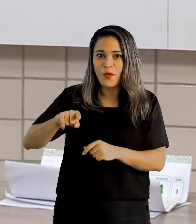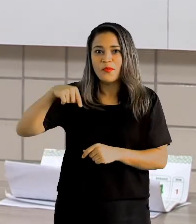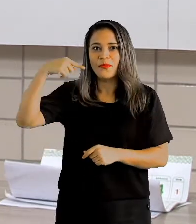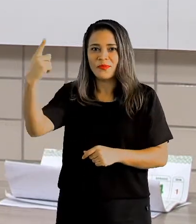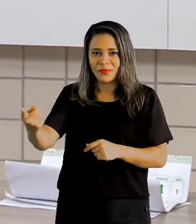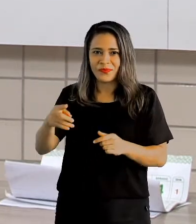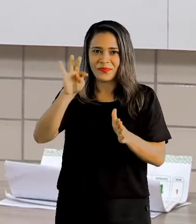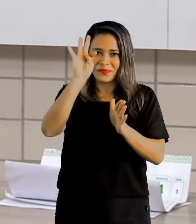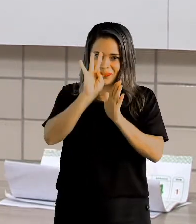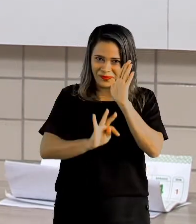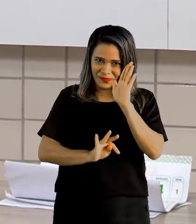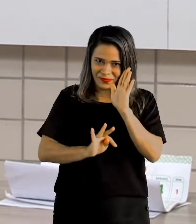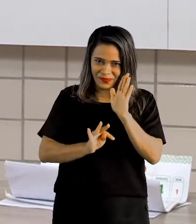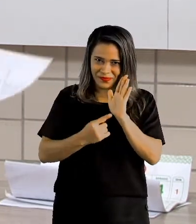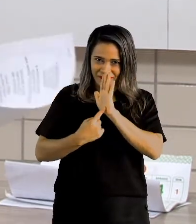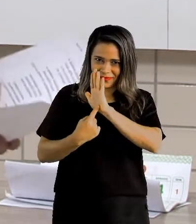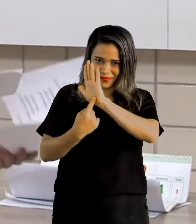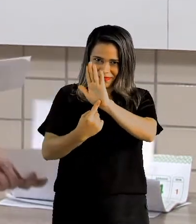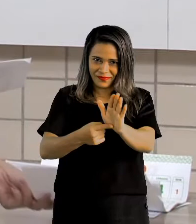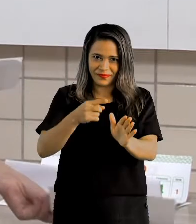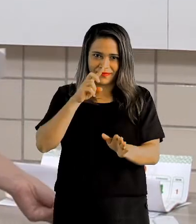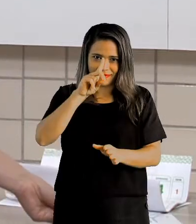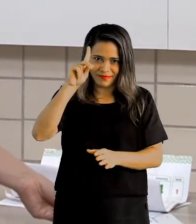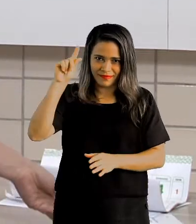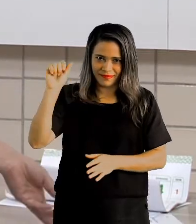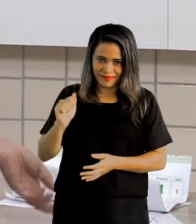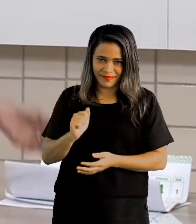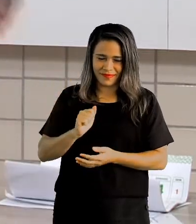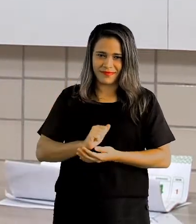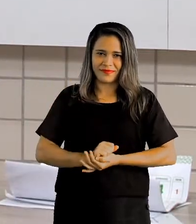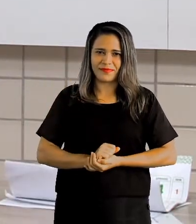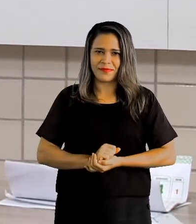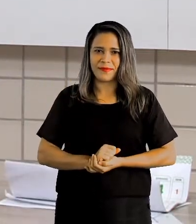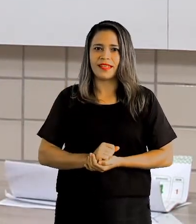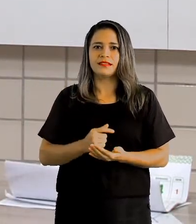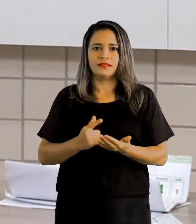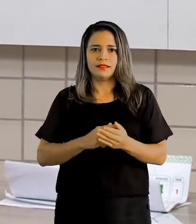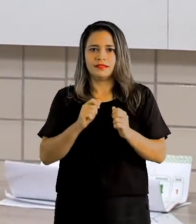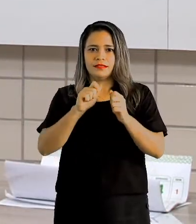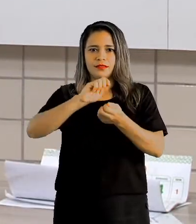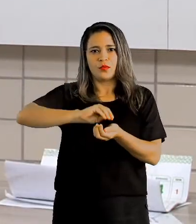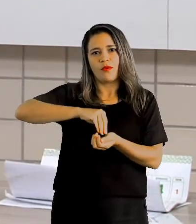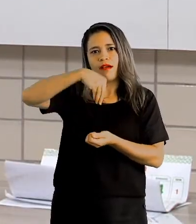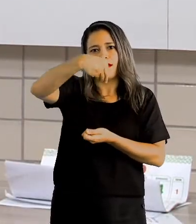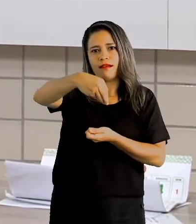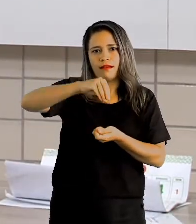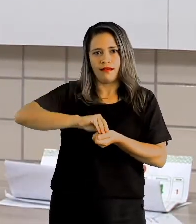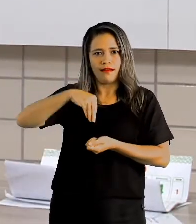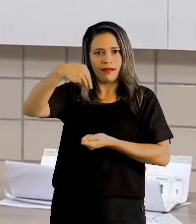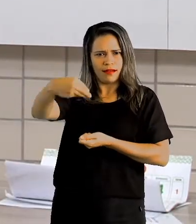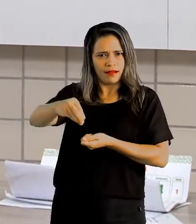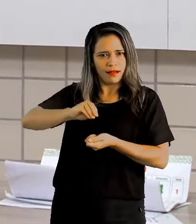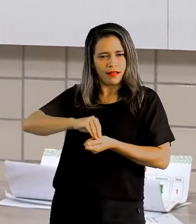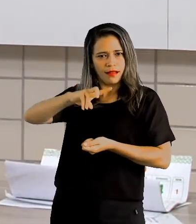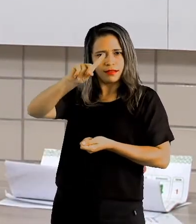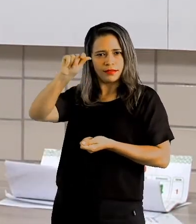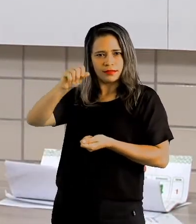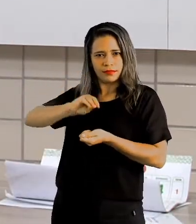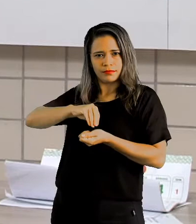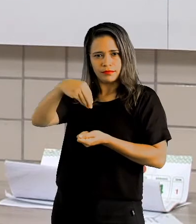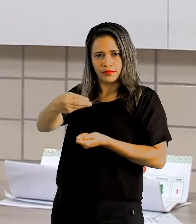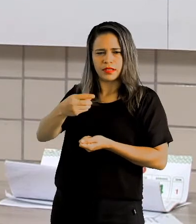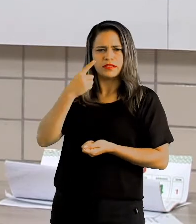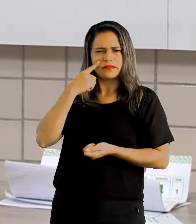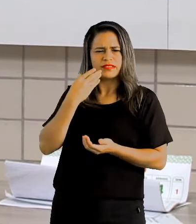texto que também retrata sobre os dias. Ele trabalha sobre o calendário. Vocês já estudaram em outras aulas, inclusive na